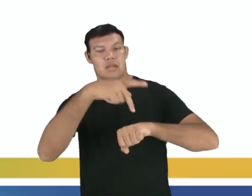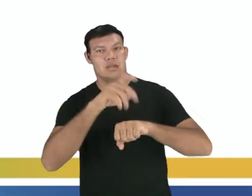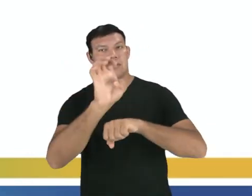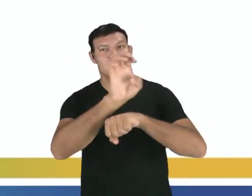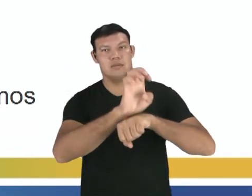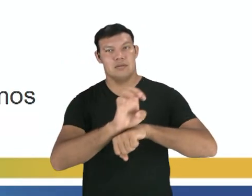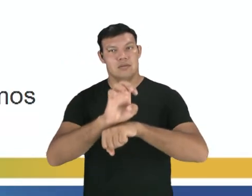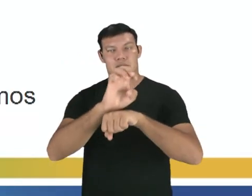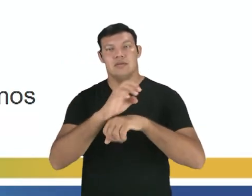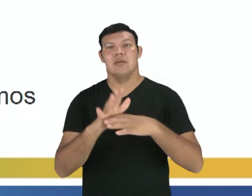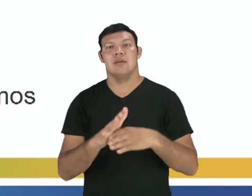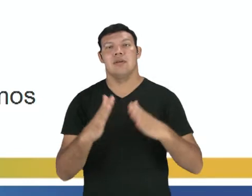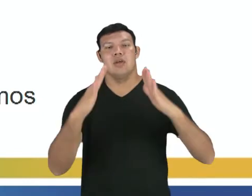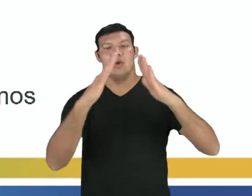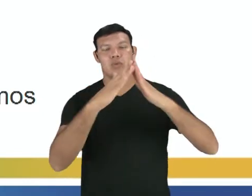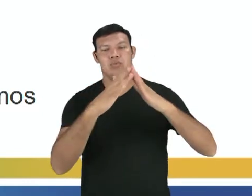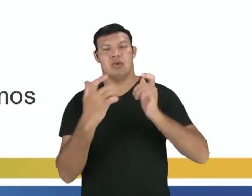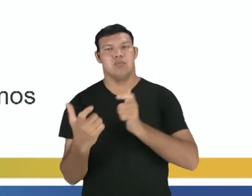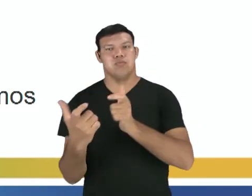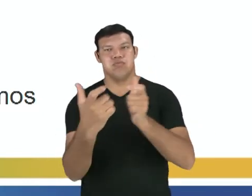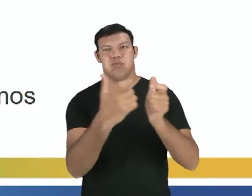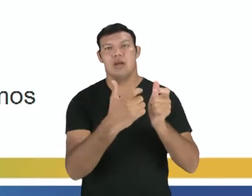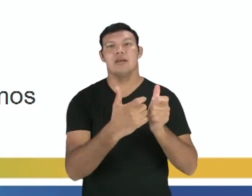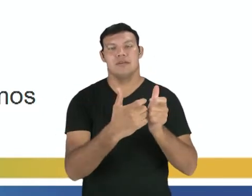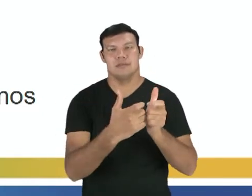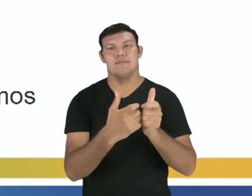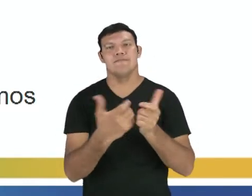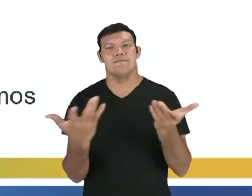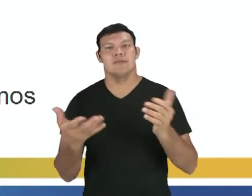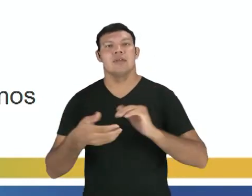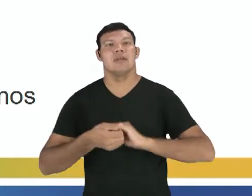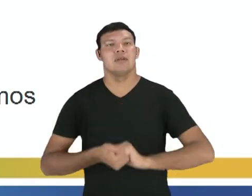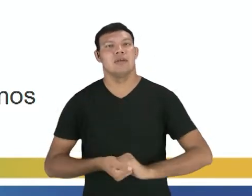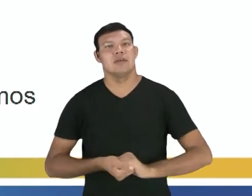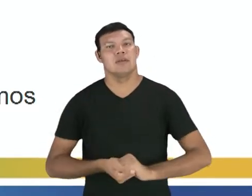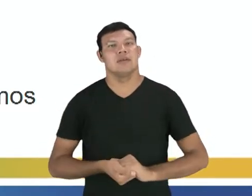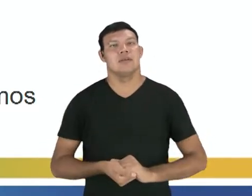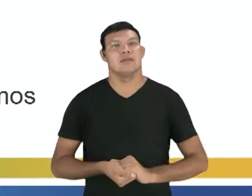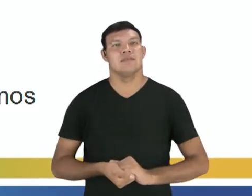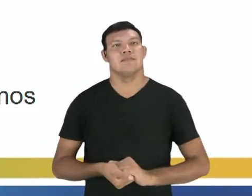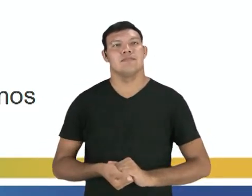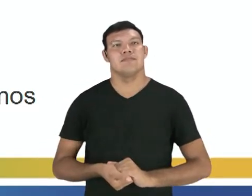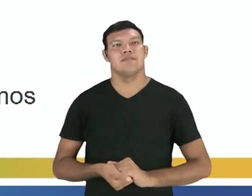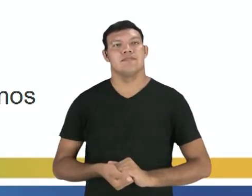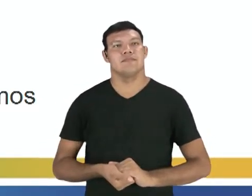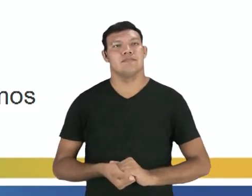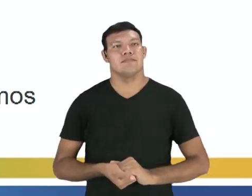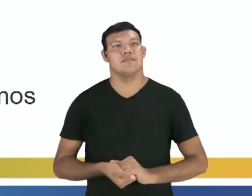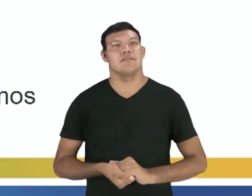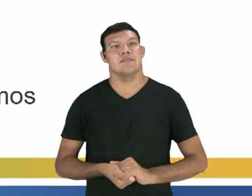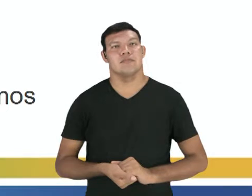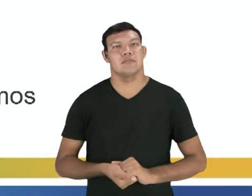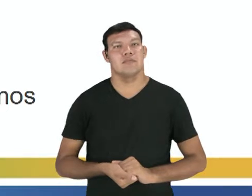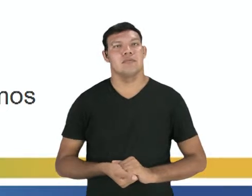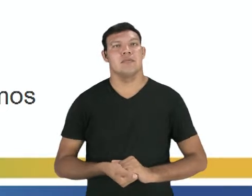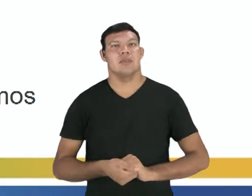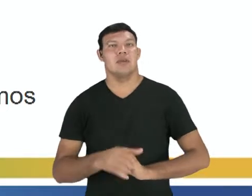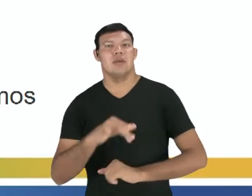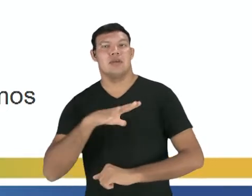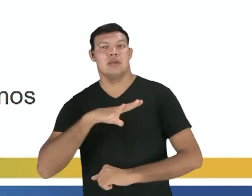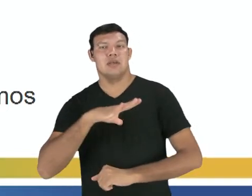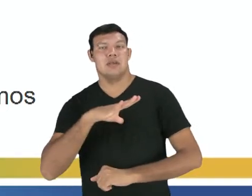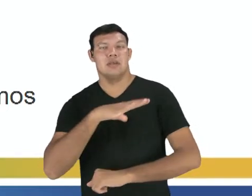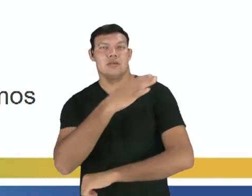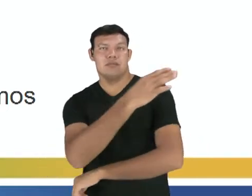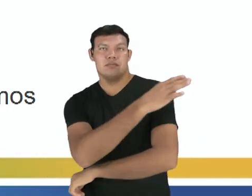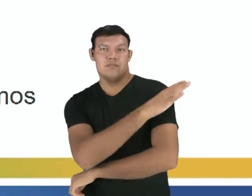partes de uma casa por exemplo em Rio de Janeiro no Rio de Janeiro